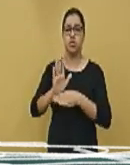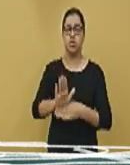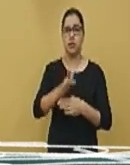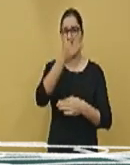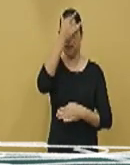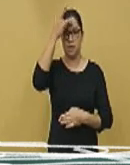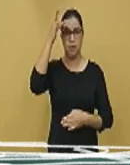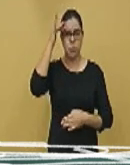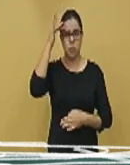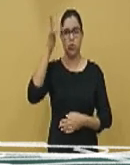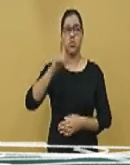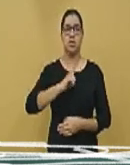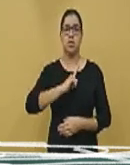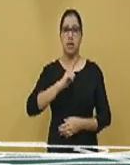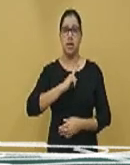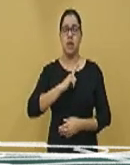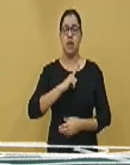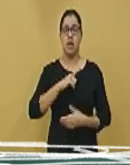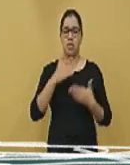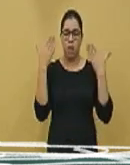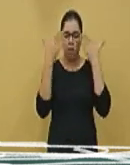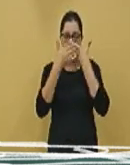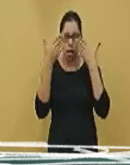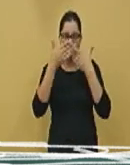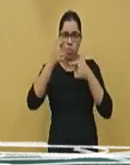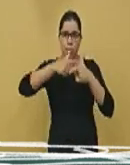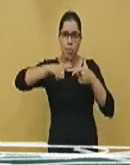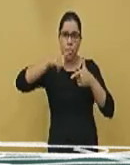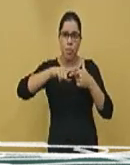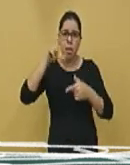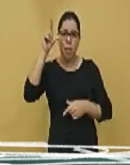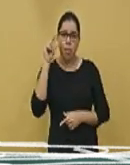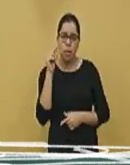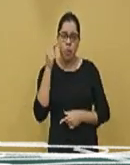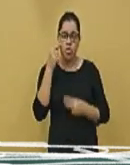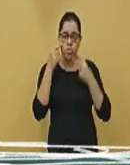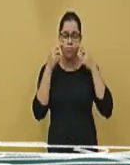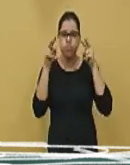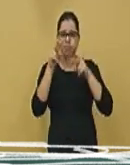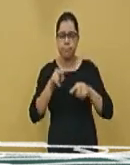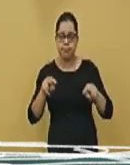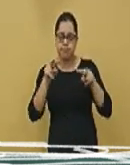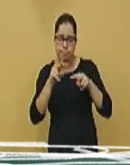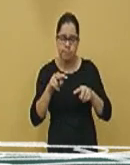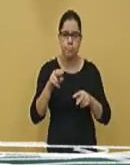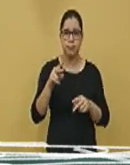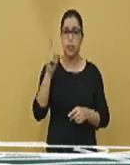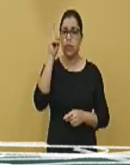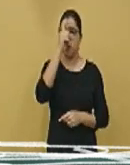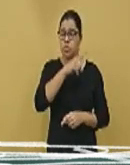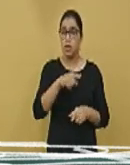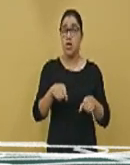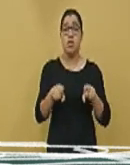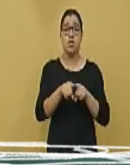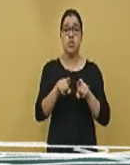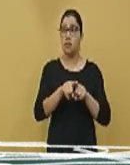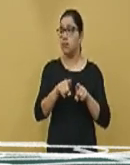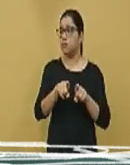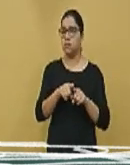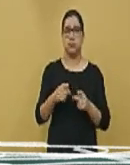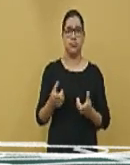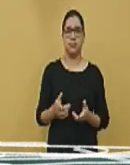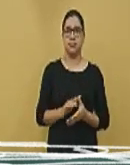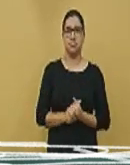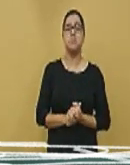perda de pessoas já com baixa visão, perdas de visão com pessoas já com baixa visão, né? Portas subdimensionadas na sua largura,